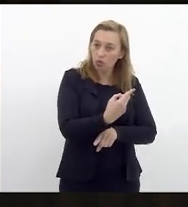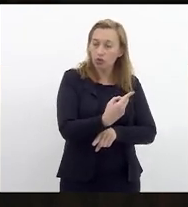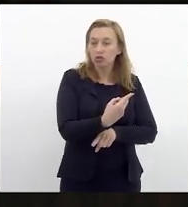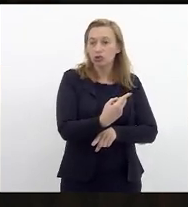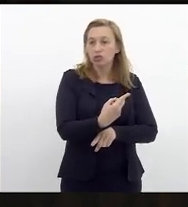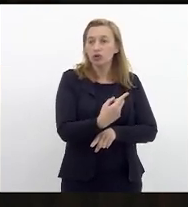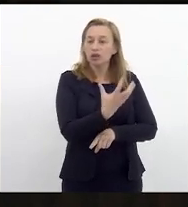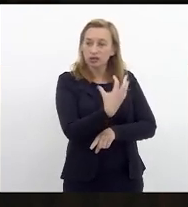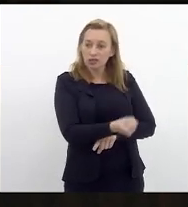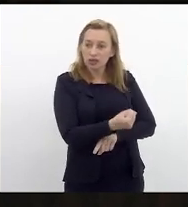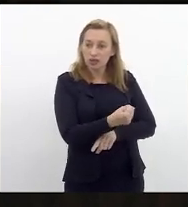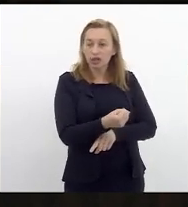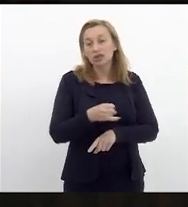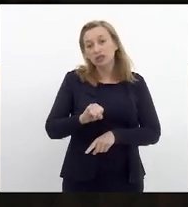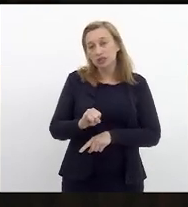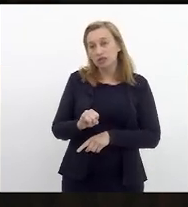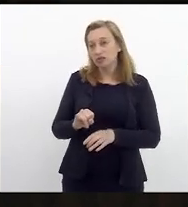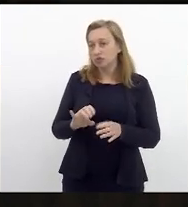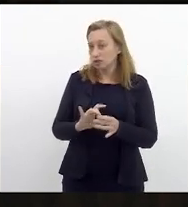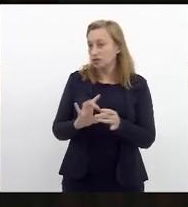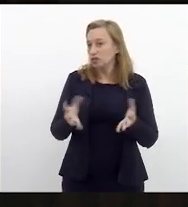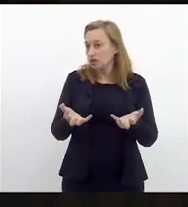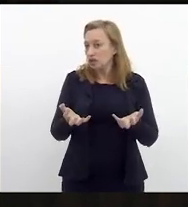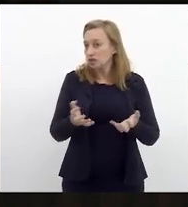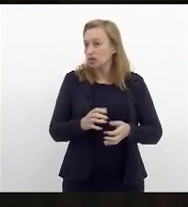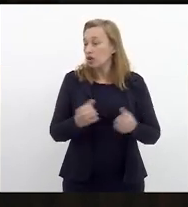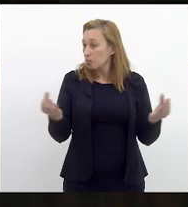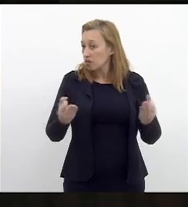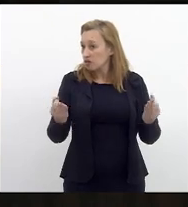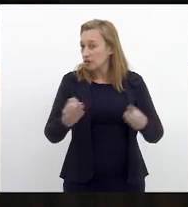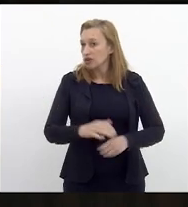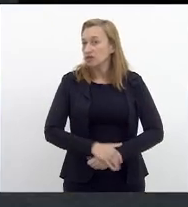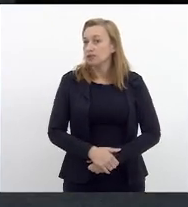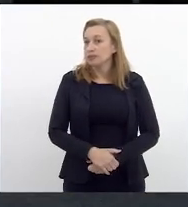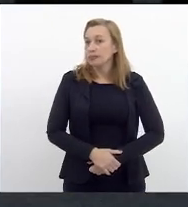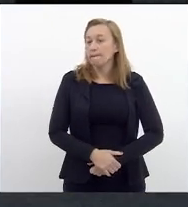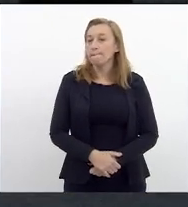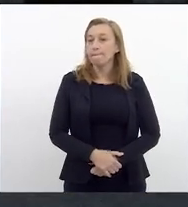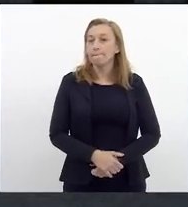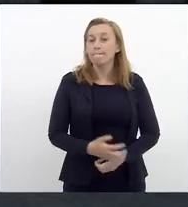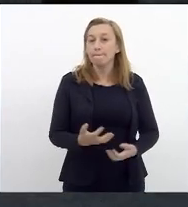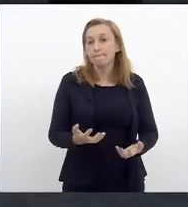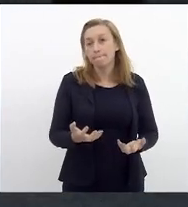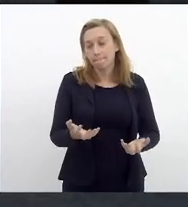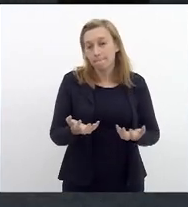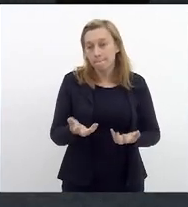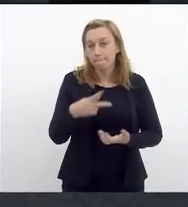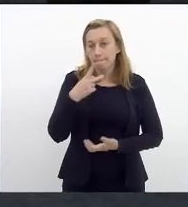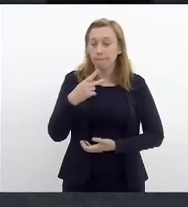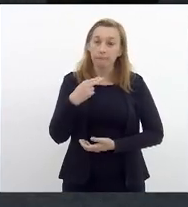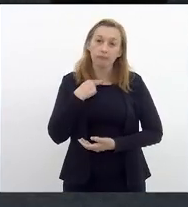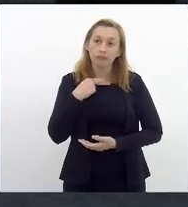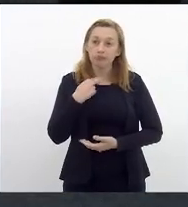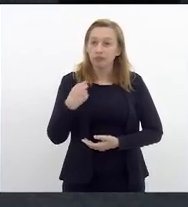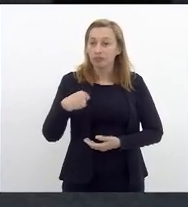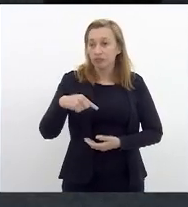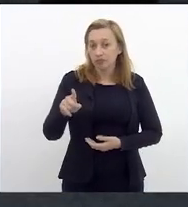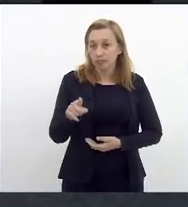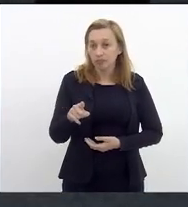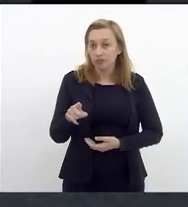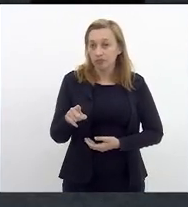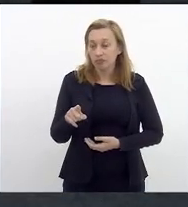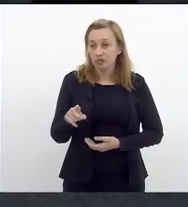a favor, se assim perfeito. Alguém o desejar. Eu queria dizer que eu não pude participar